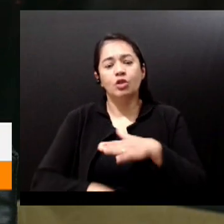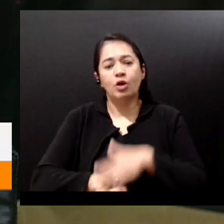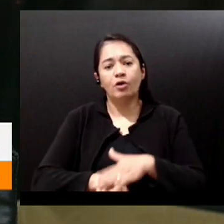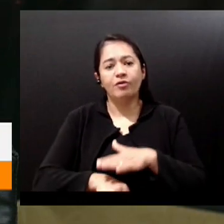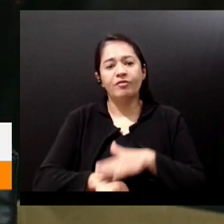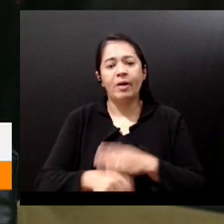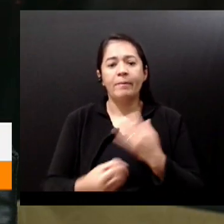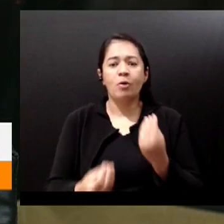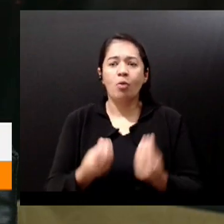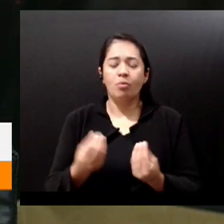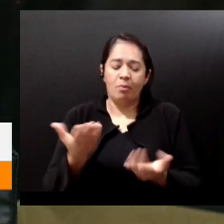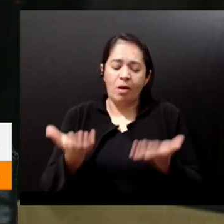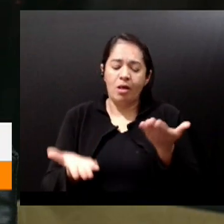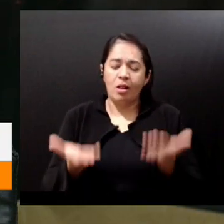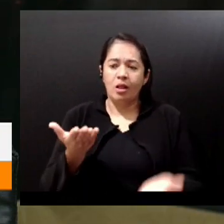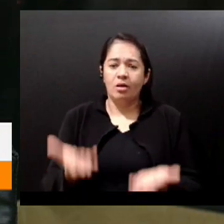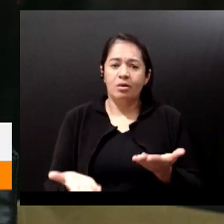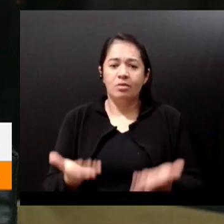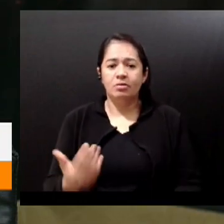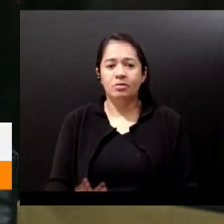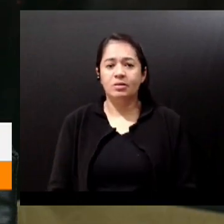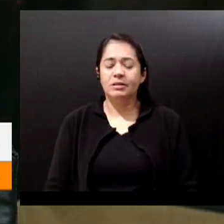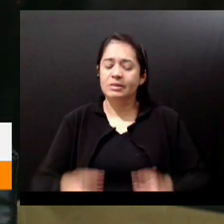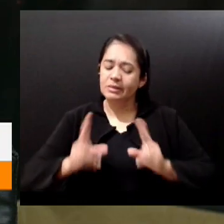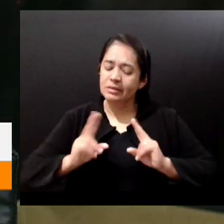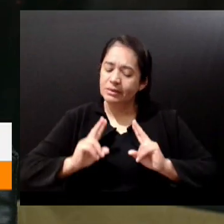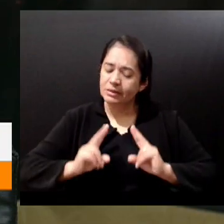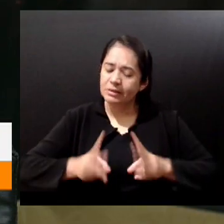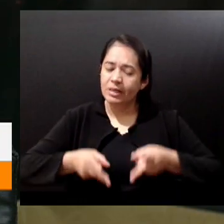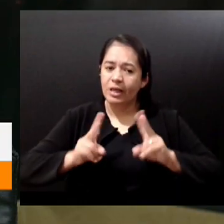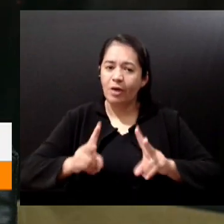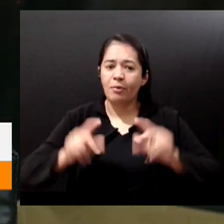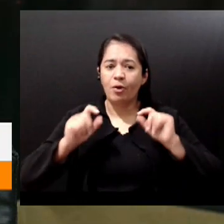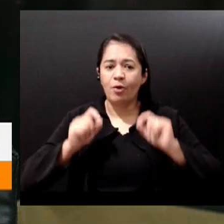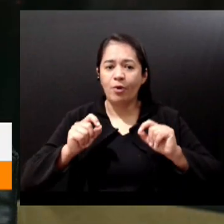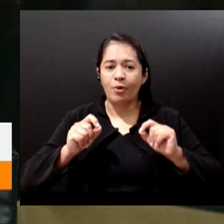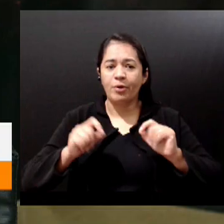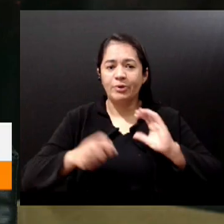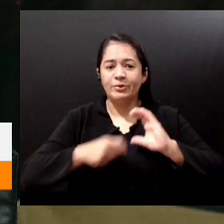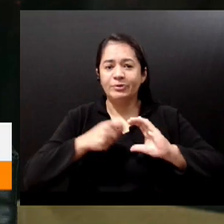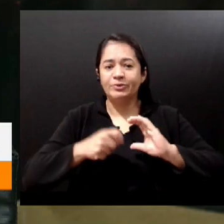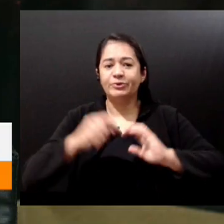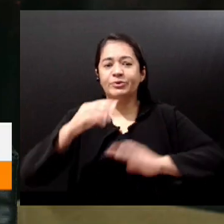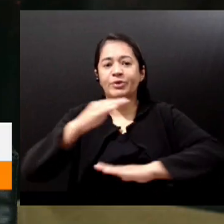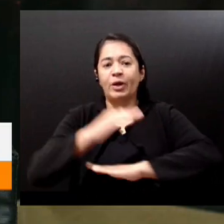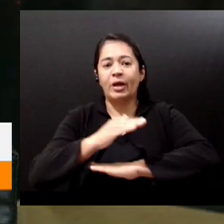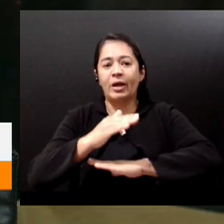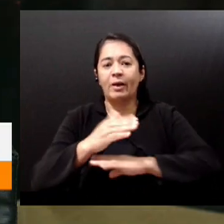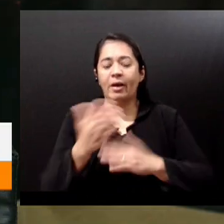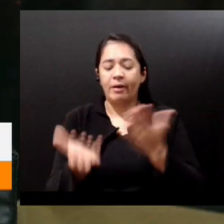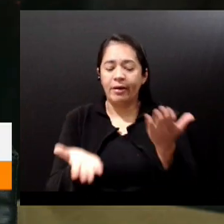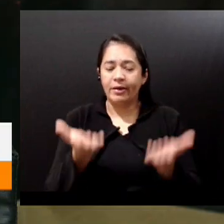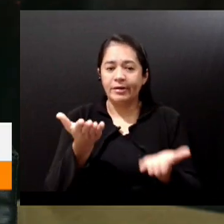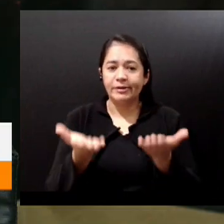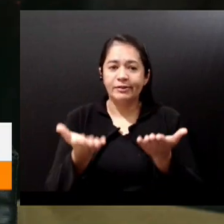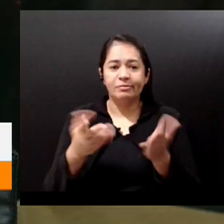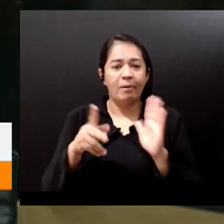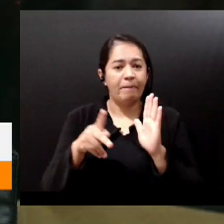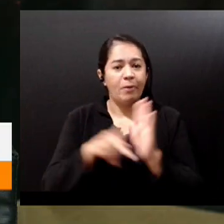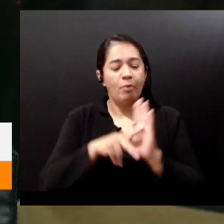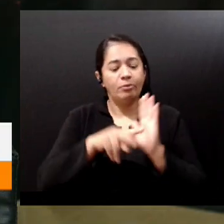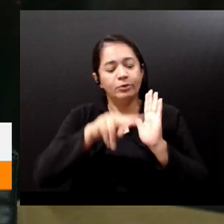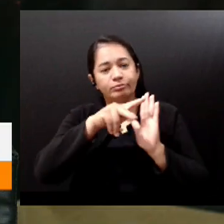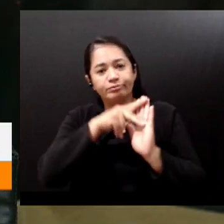gente sempre joga aqui no Estúdio Câmara essa palavra faz parte do programa quase todos